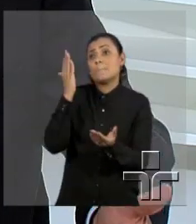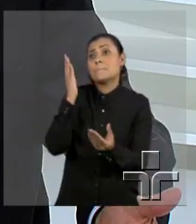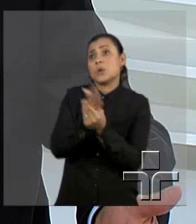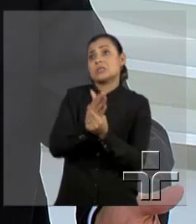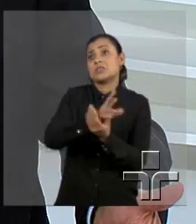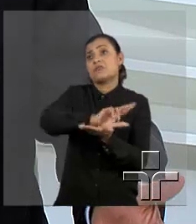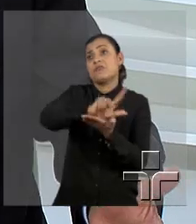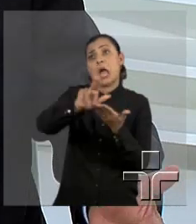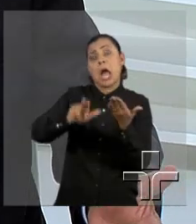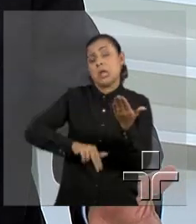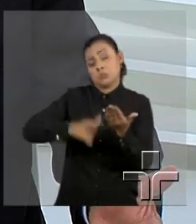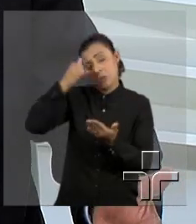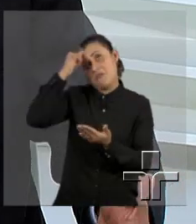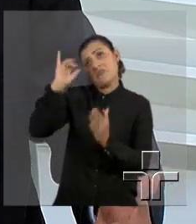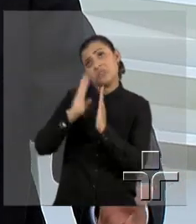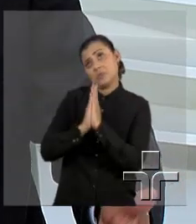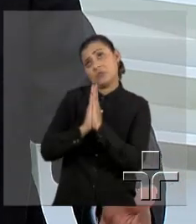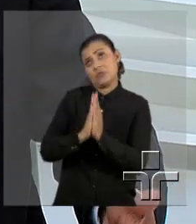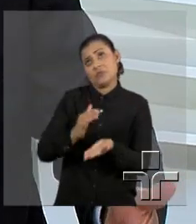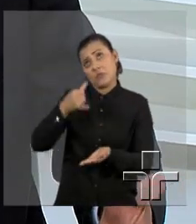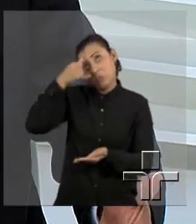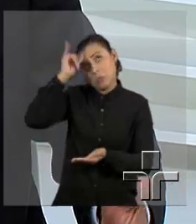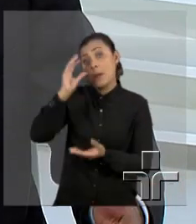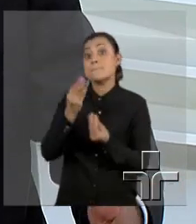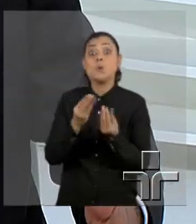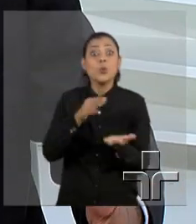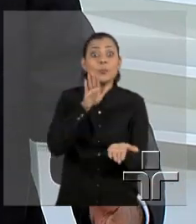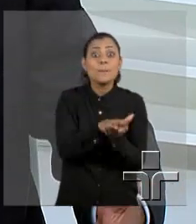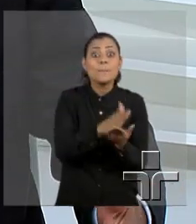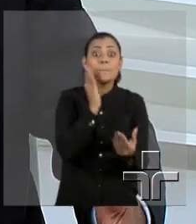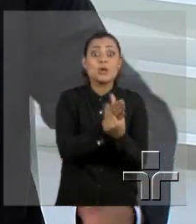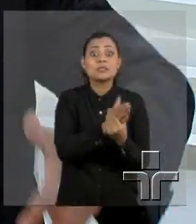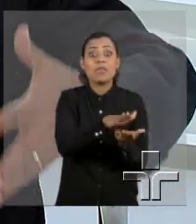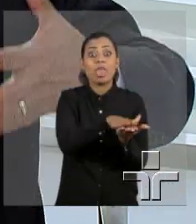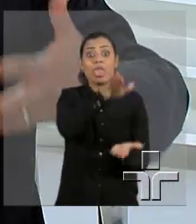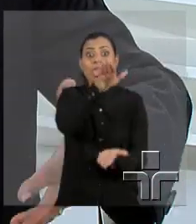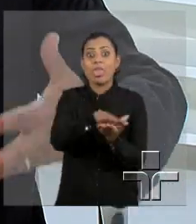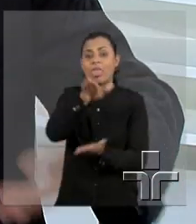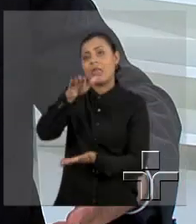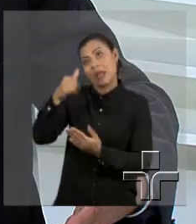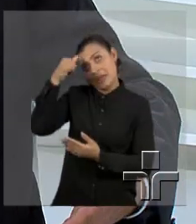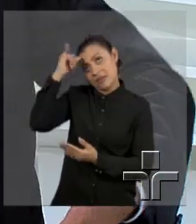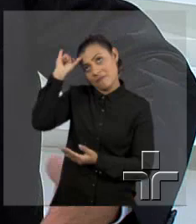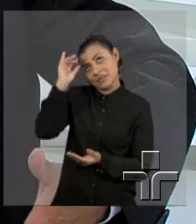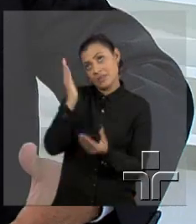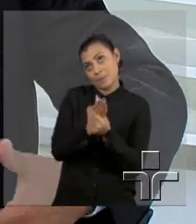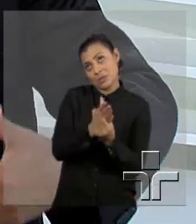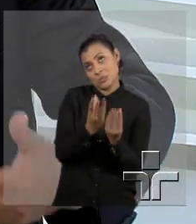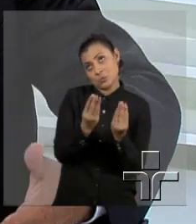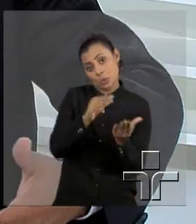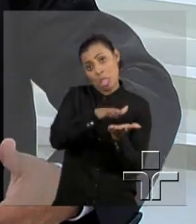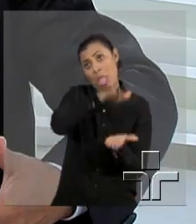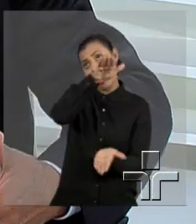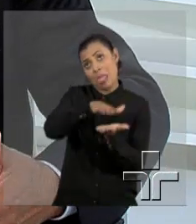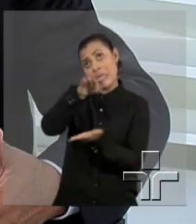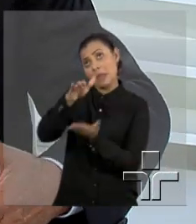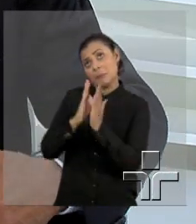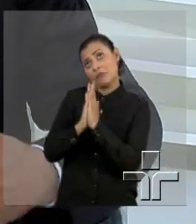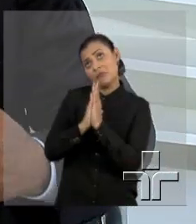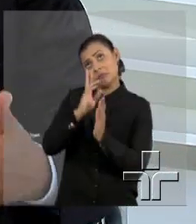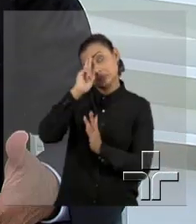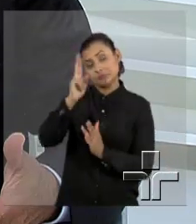Não nos deixeis cair em tanta ação. É ação demais, é processo demais. Agora, isso há de ter, numa perspectiva